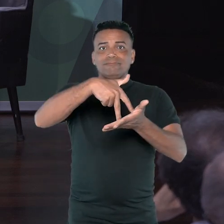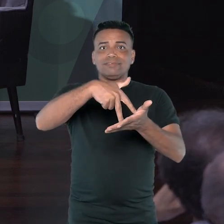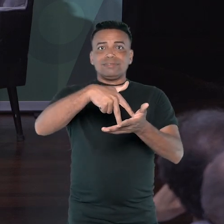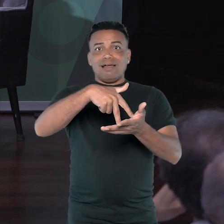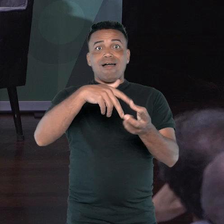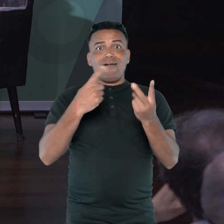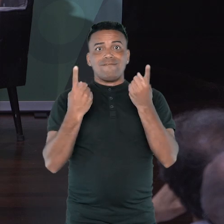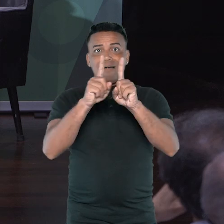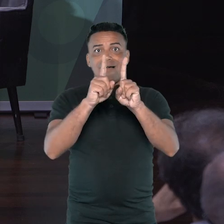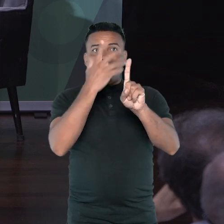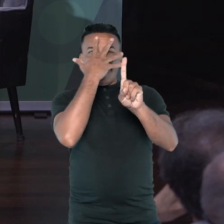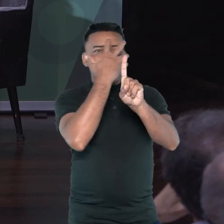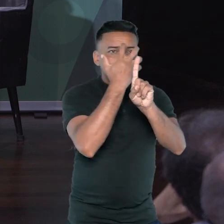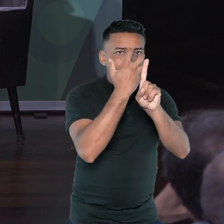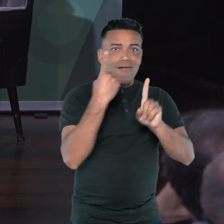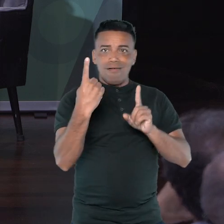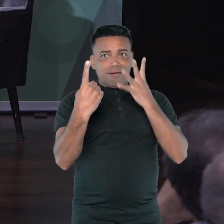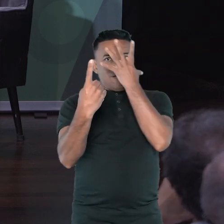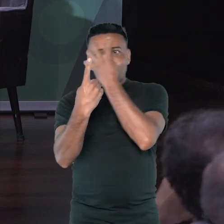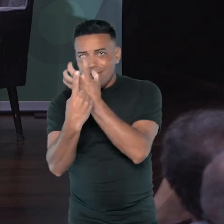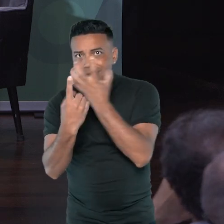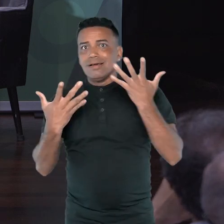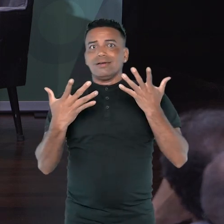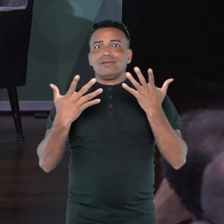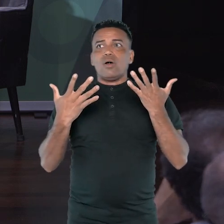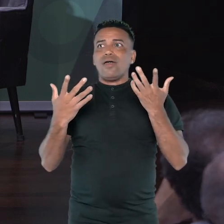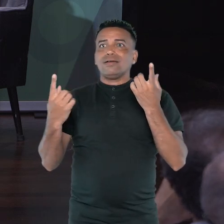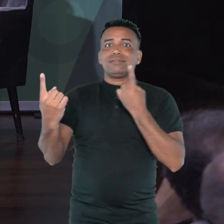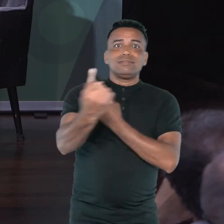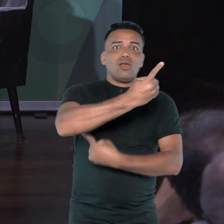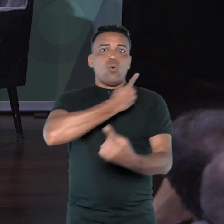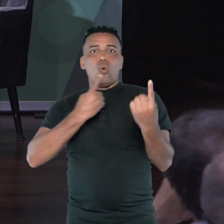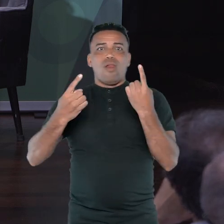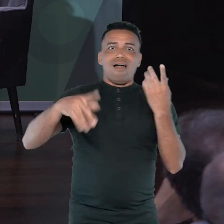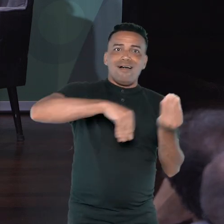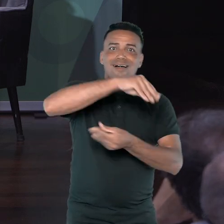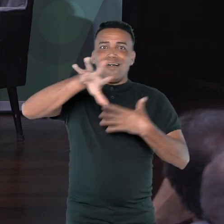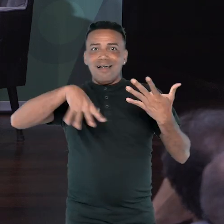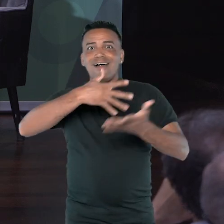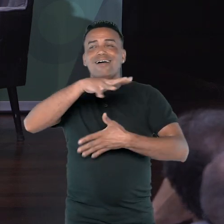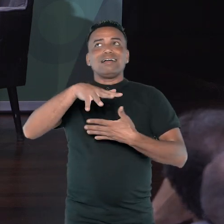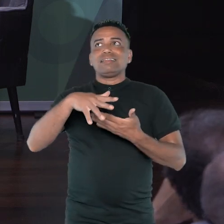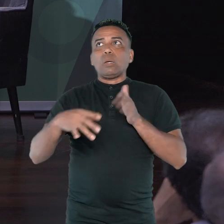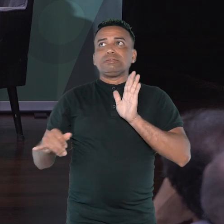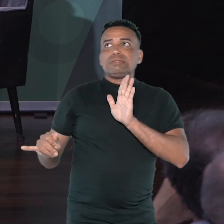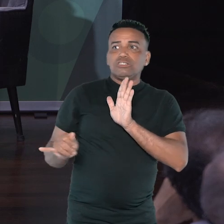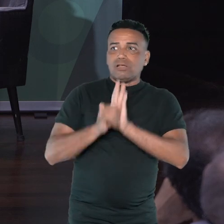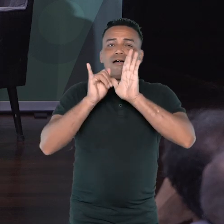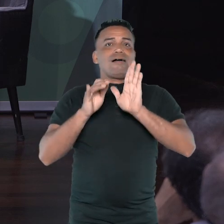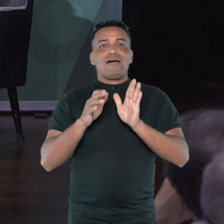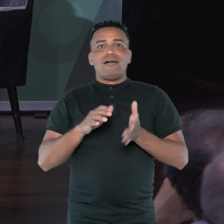nas relações. Então, não tem como, né, você ocupar essas posições muito identitárias,